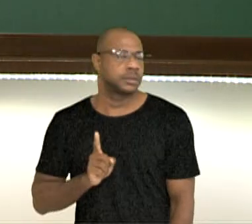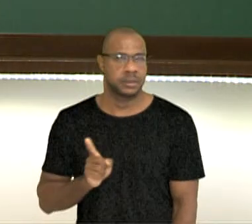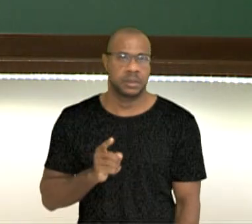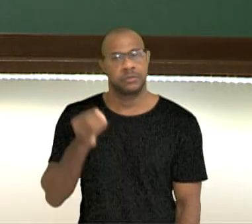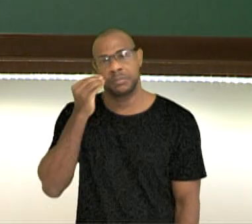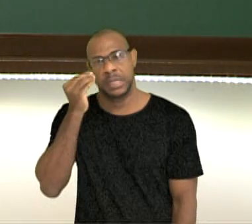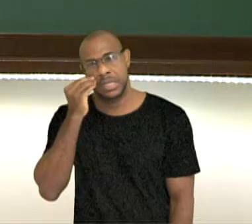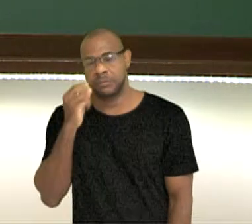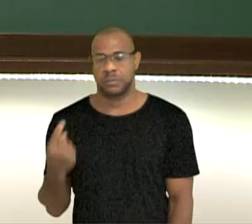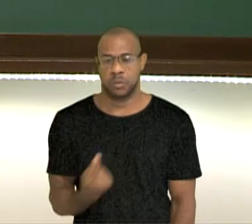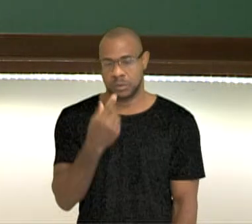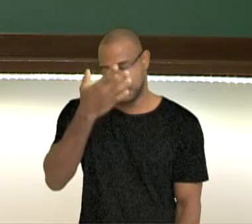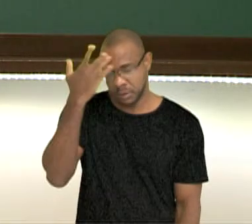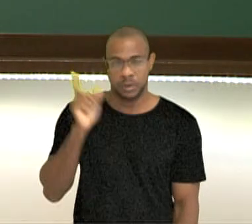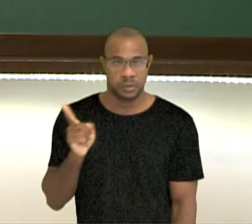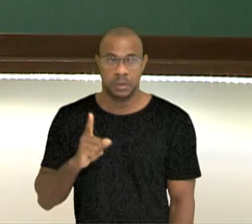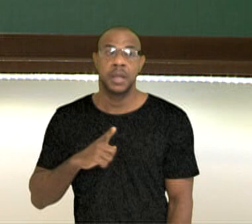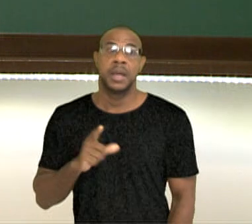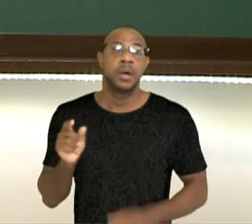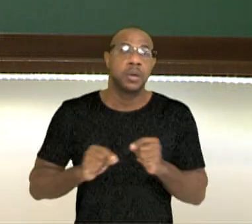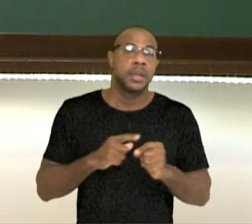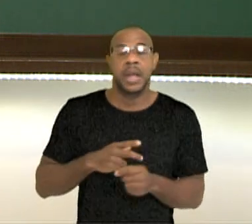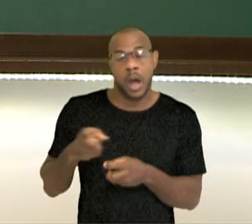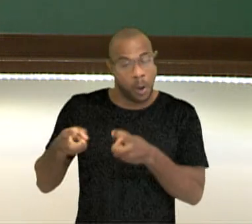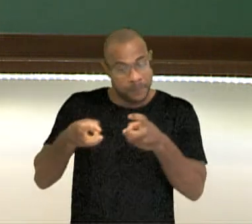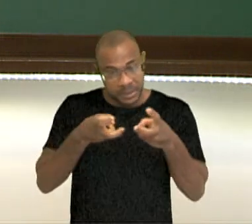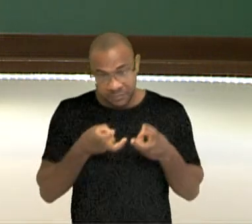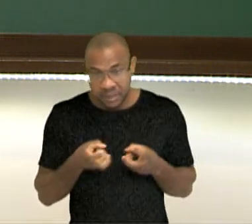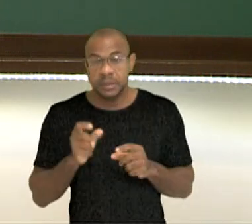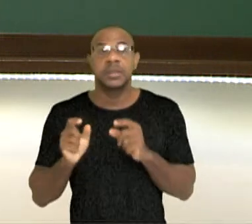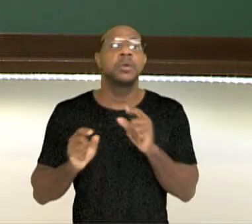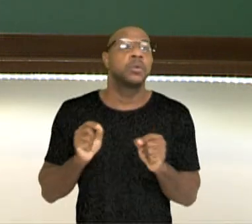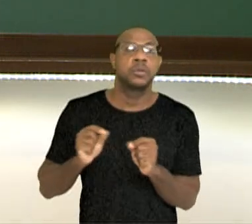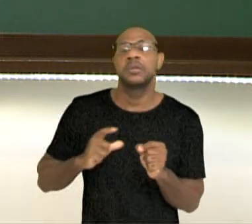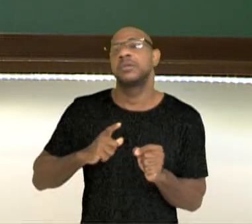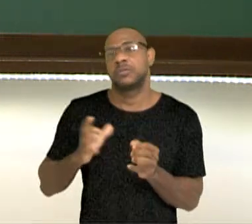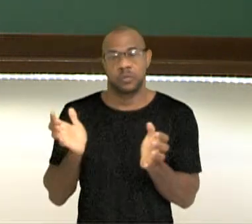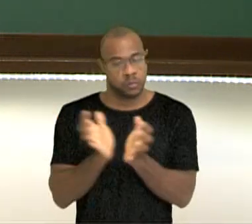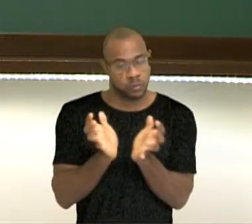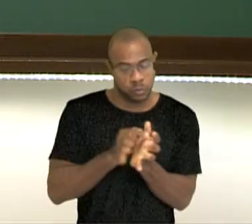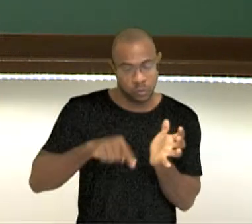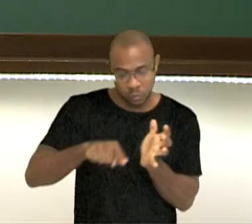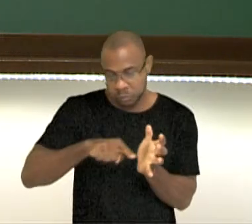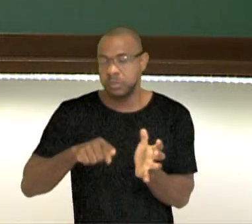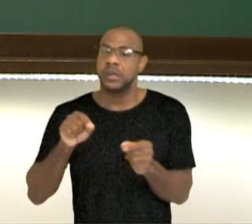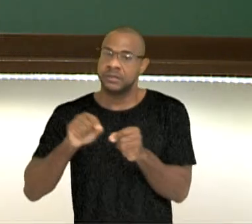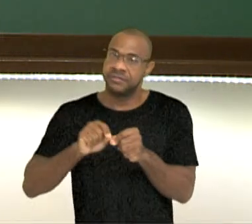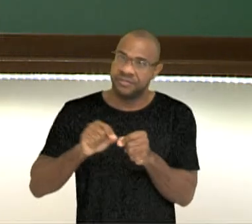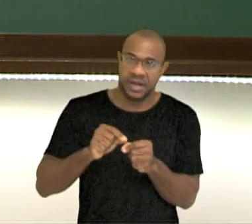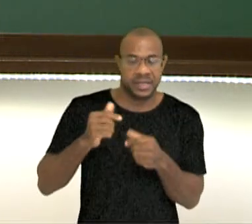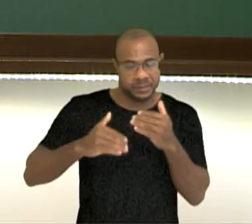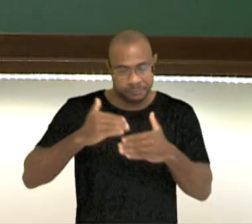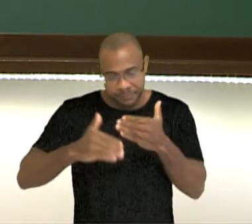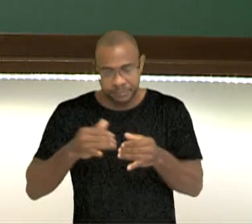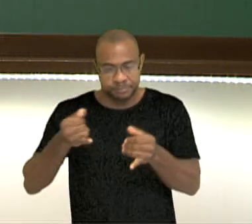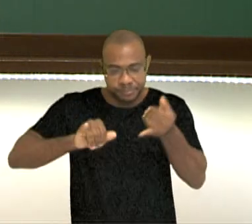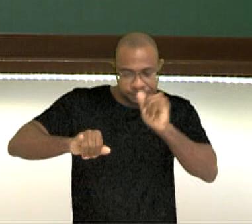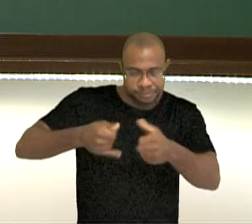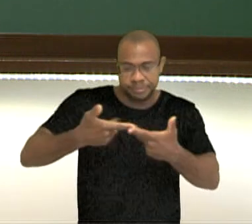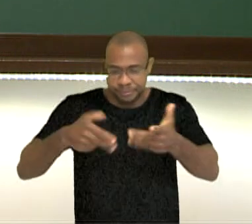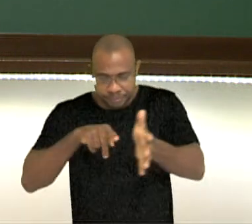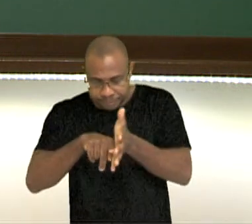experiência de uma única pessoa. É através da observação de um determinado fenômeno, várias e várias